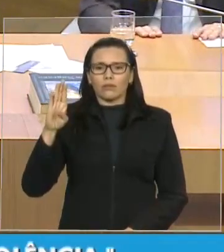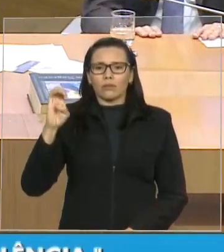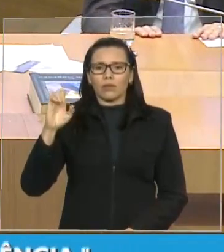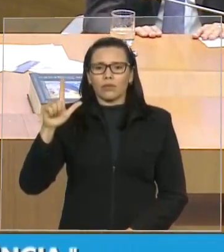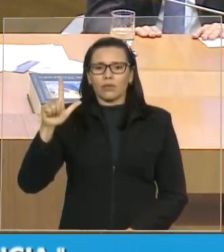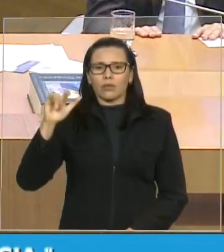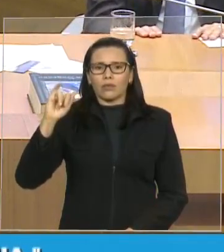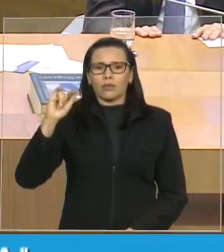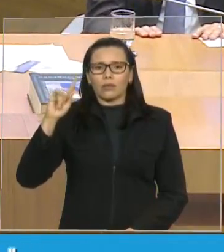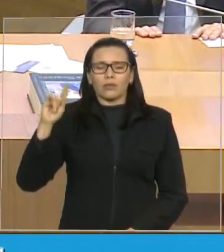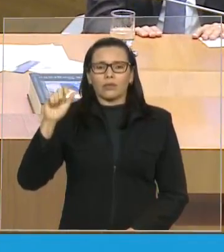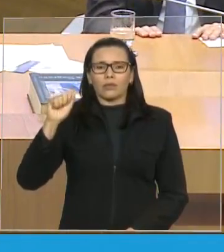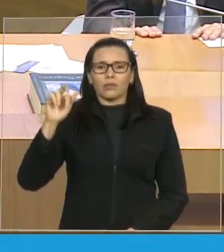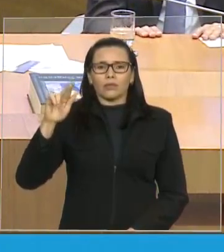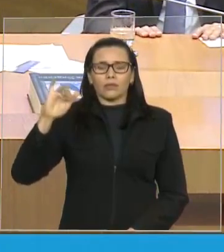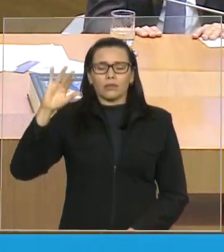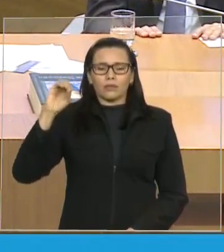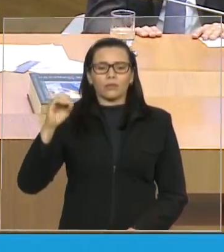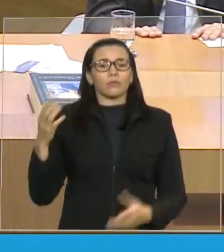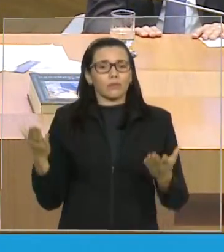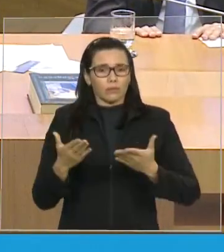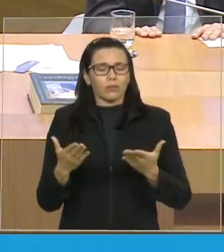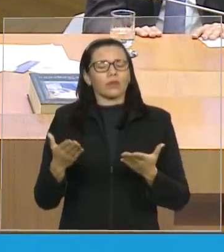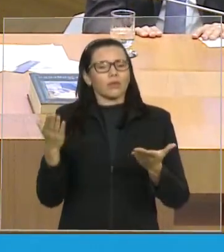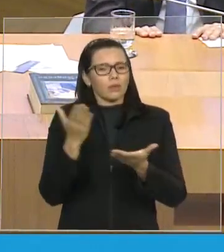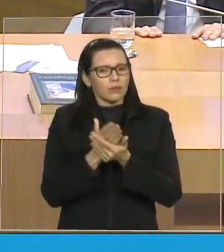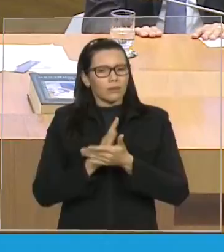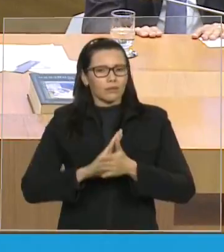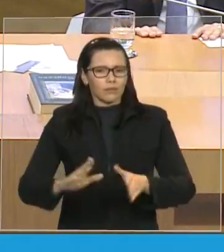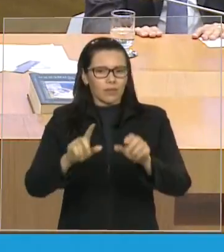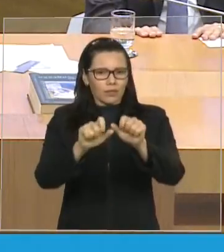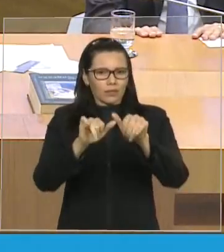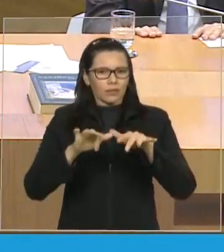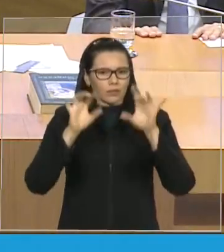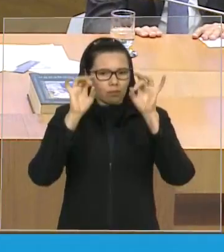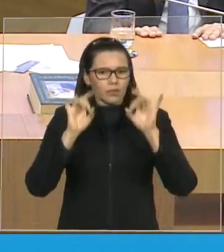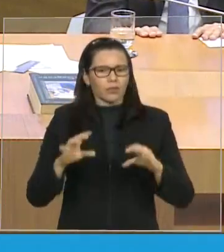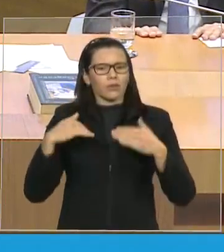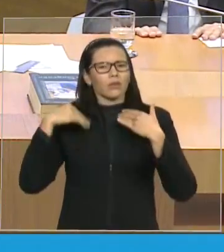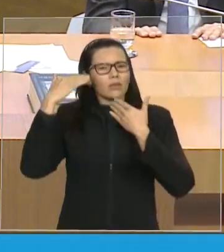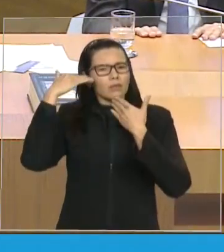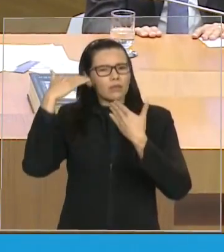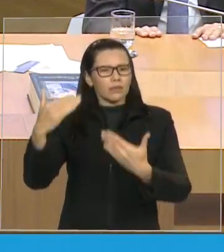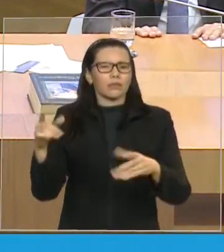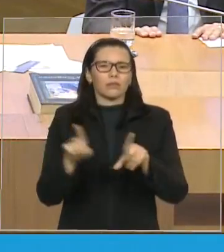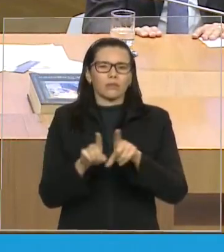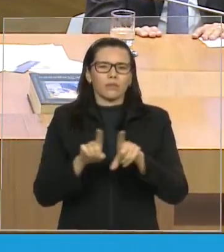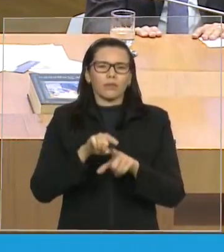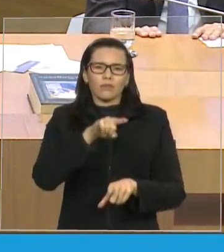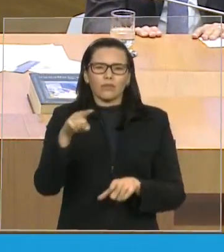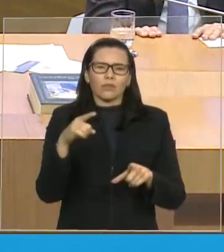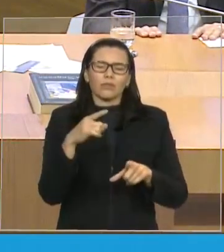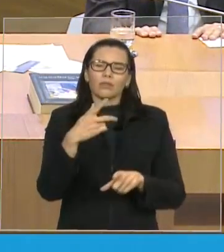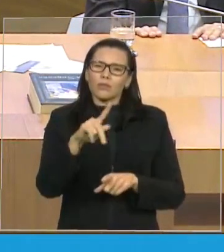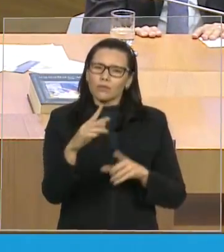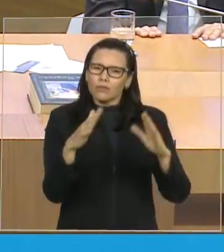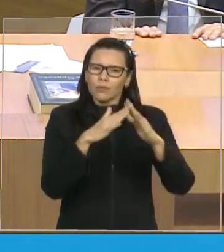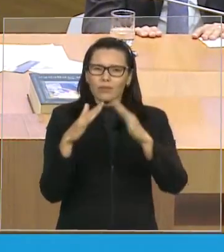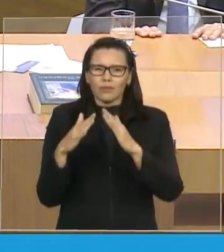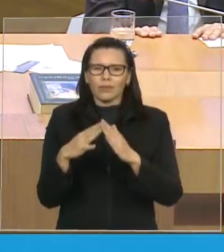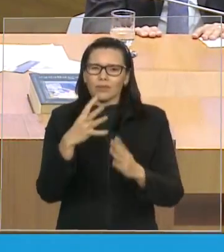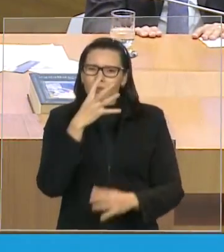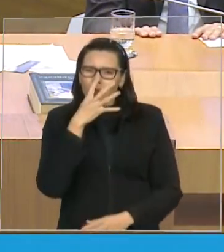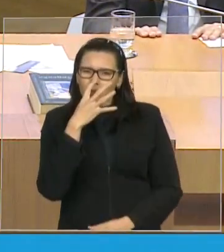encerrar, né, em grande estilo, né, agradecendo a companhia também daqueles que nos acompanham em casa, né, pela